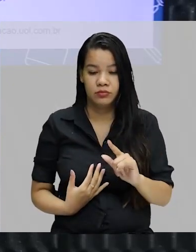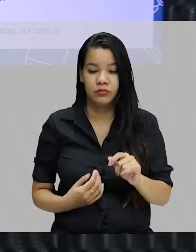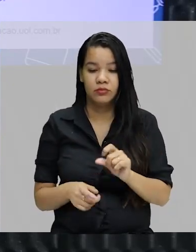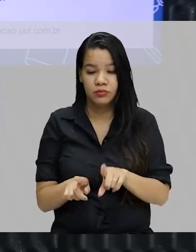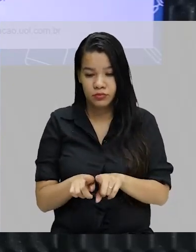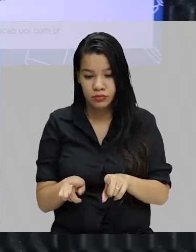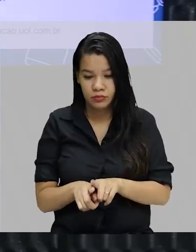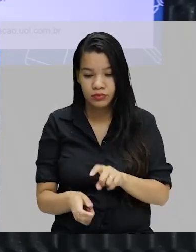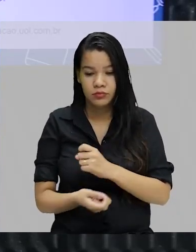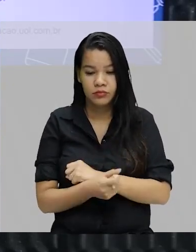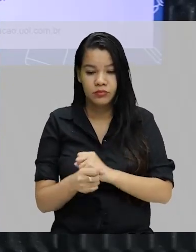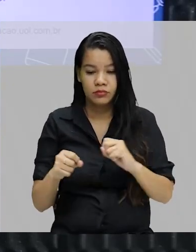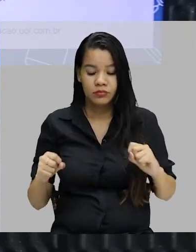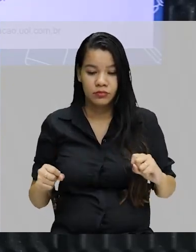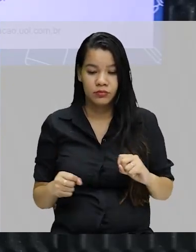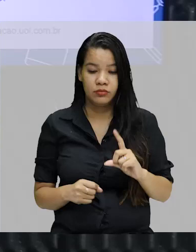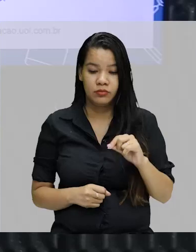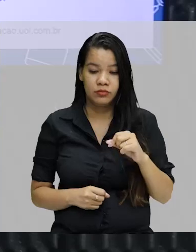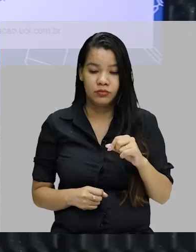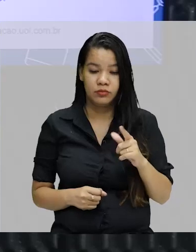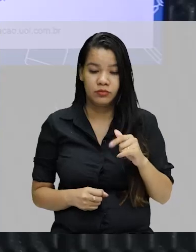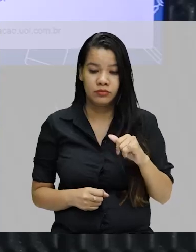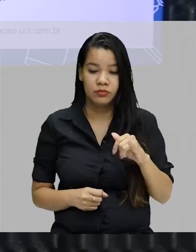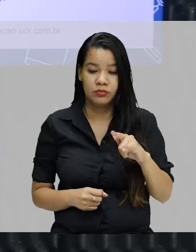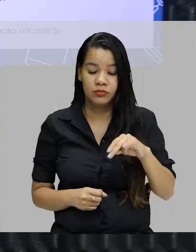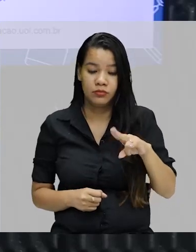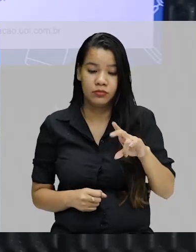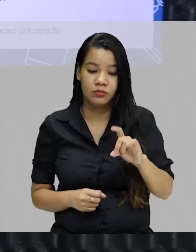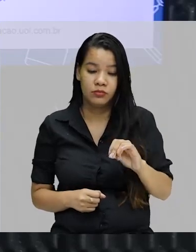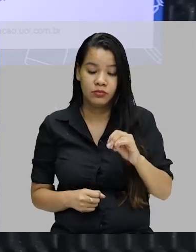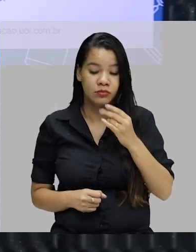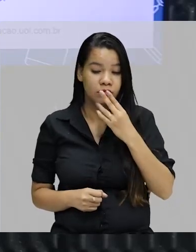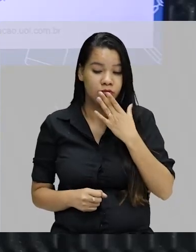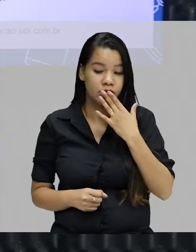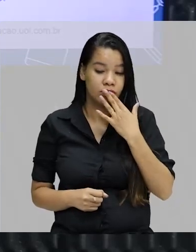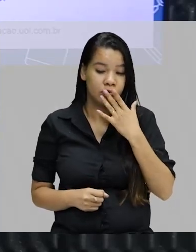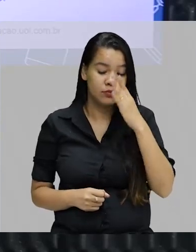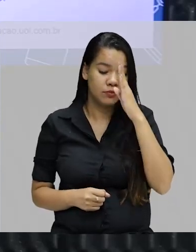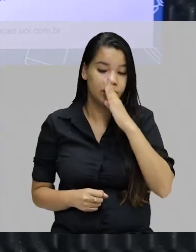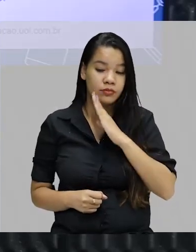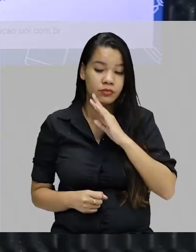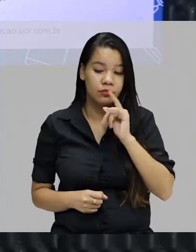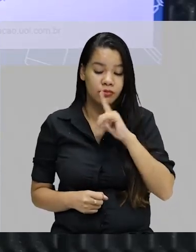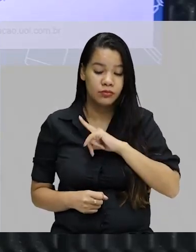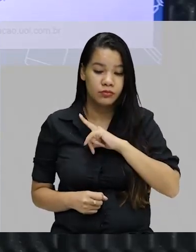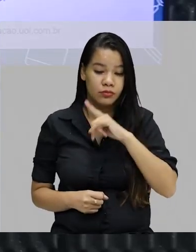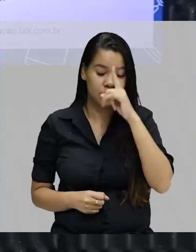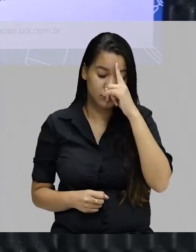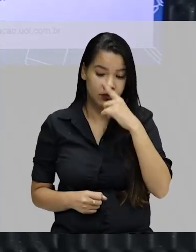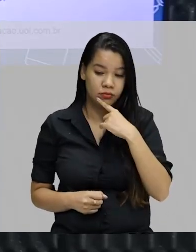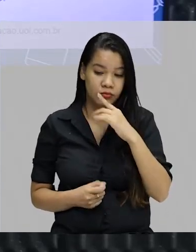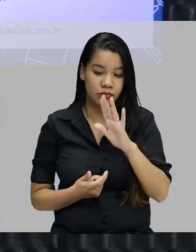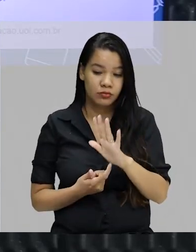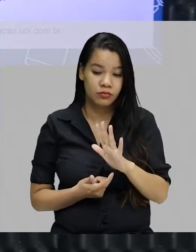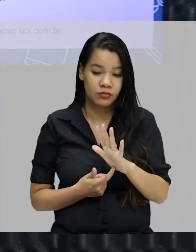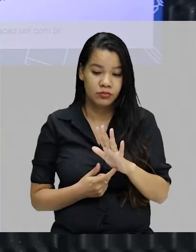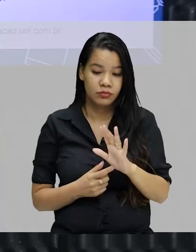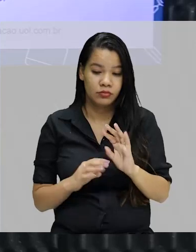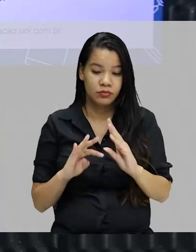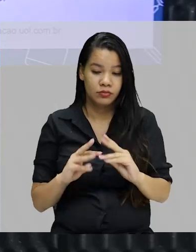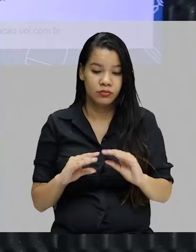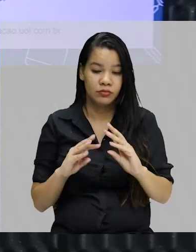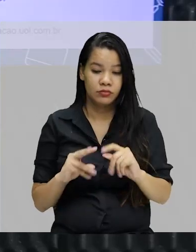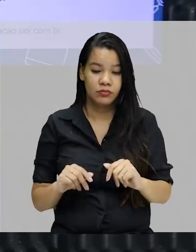extremamente grande. Ele é um líquido branco, aqui nós temos a imagem, turminha, uma figura, é um líquido branco de